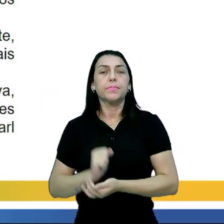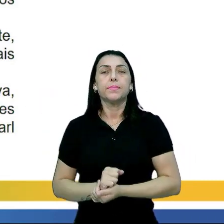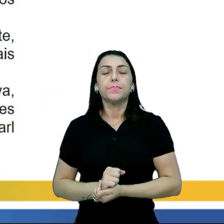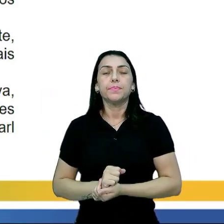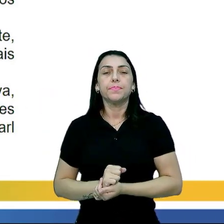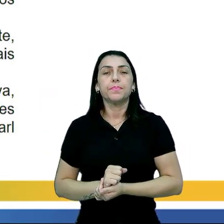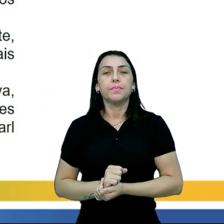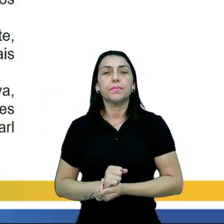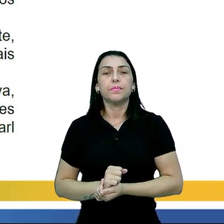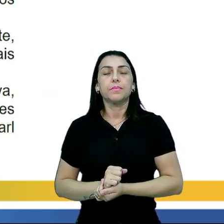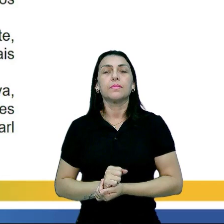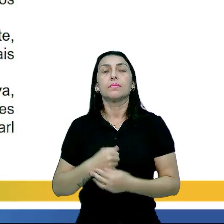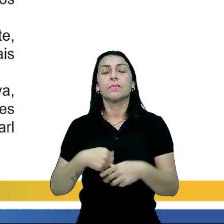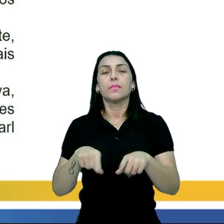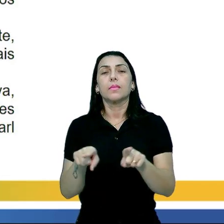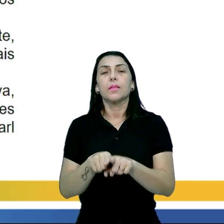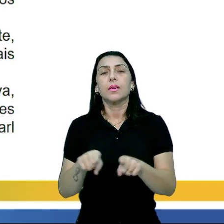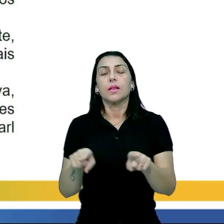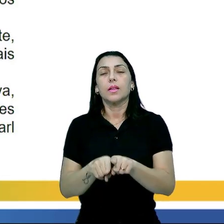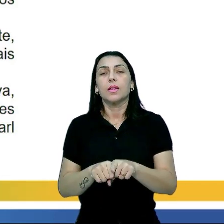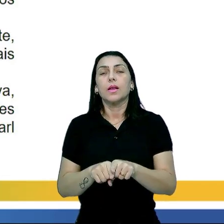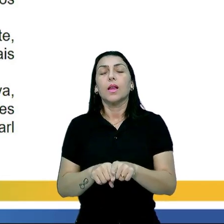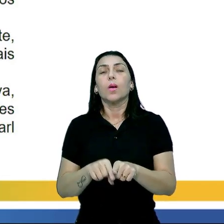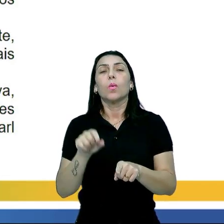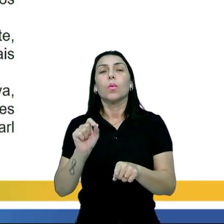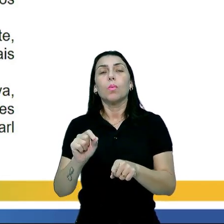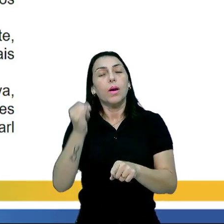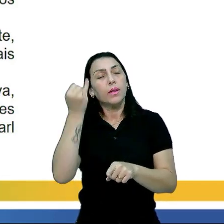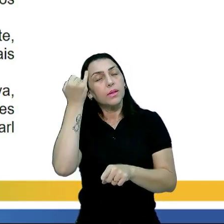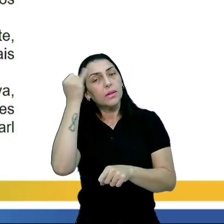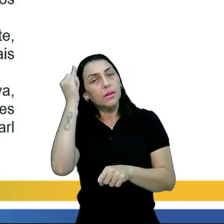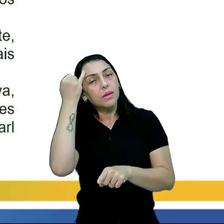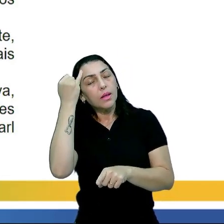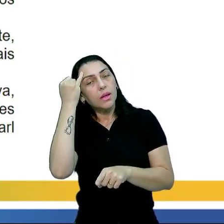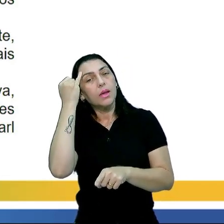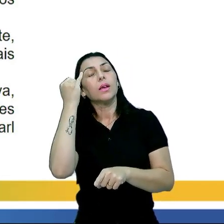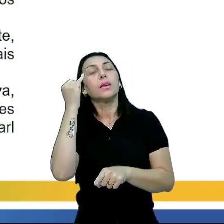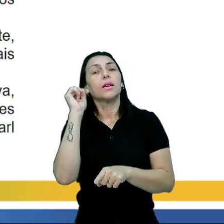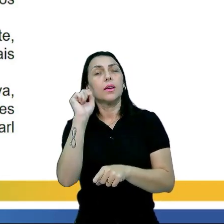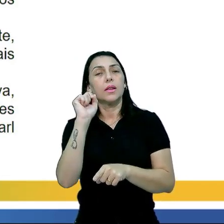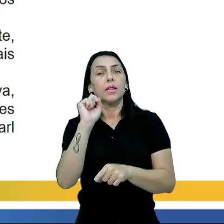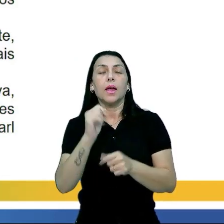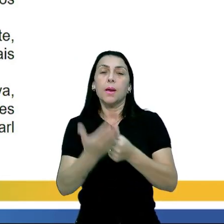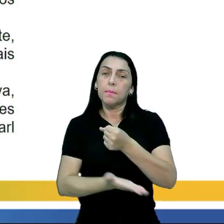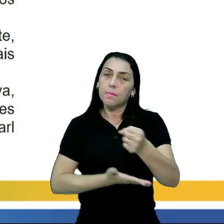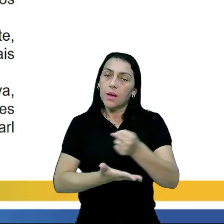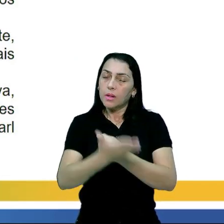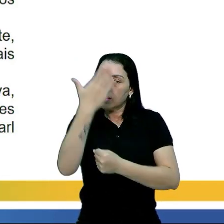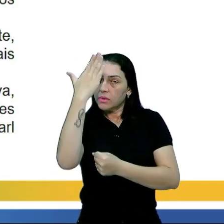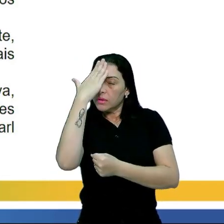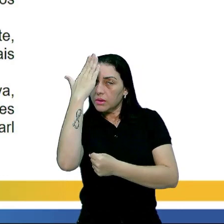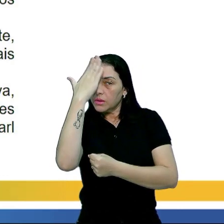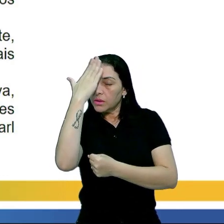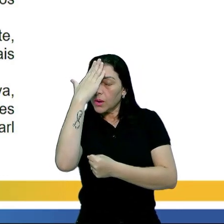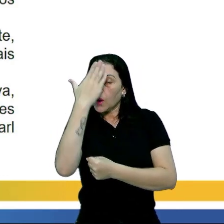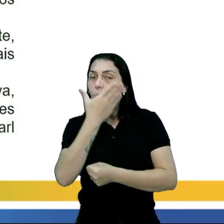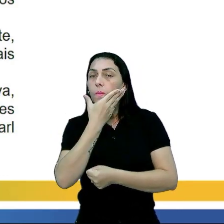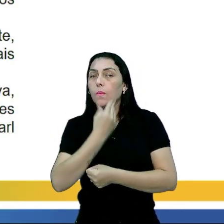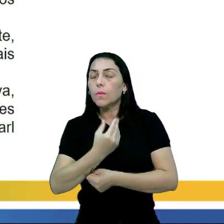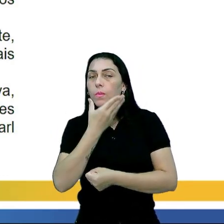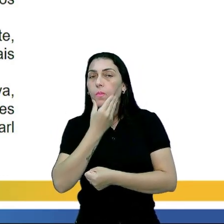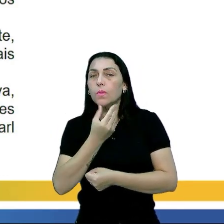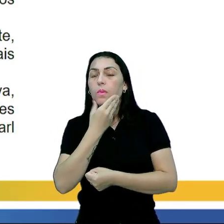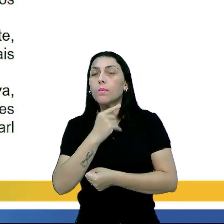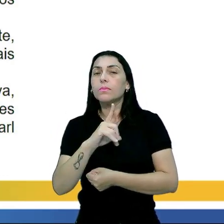né? Então, isso é um fragmento, é uma ideia que consolida justamente o entendimento de que o homem